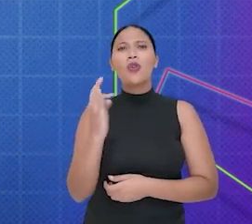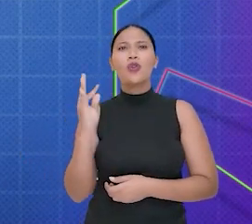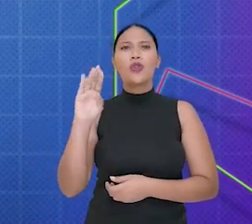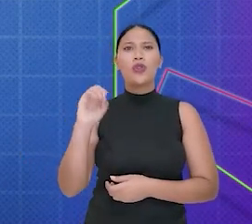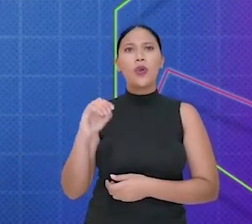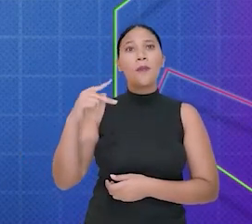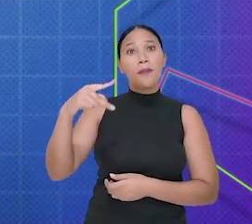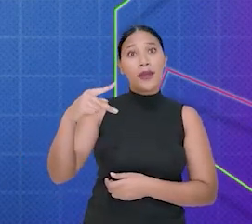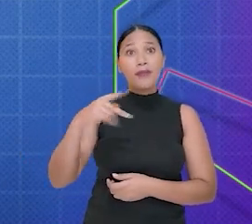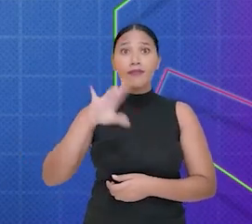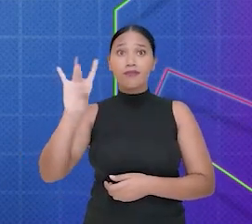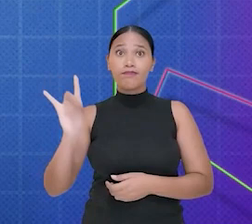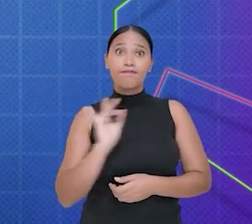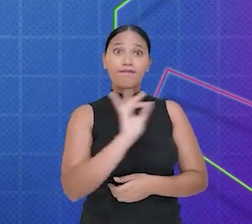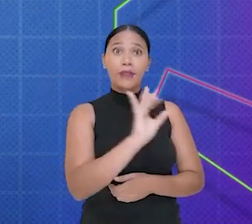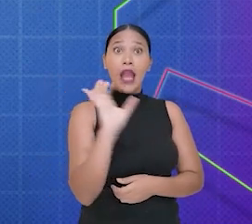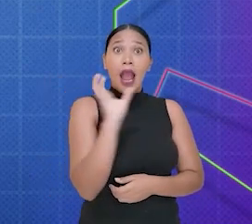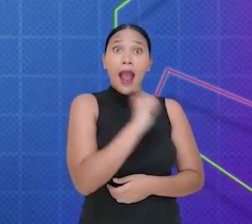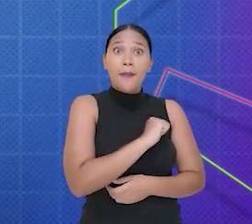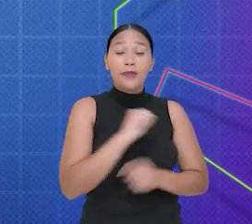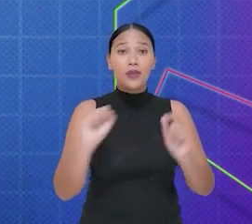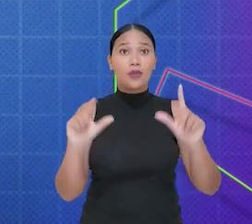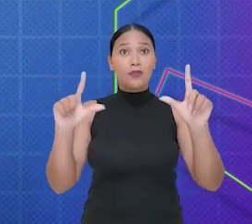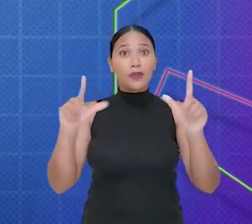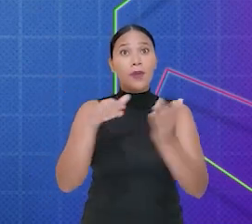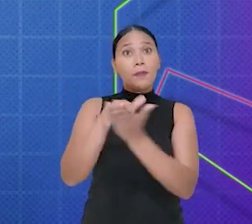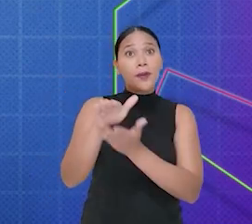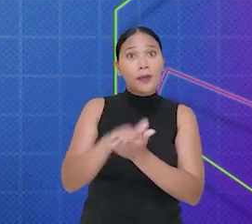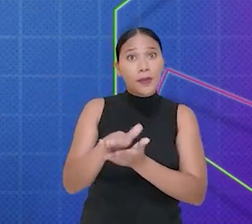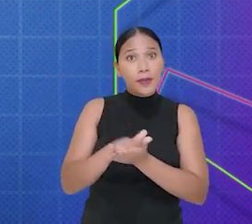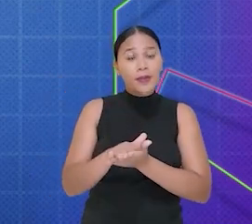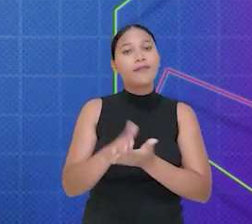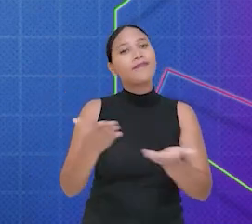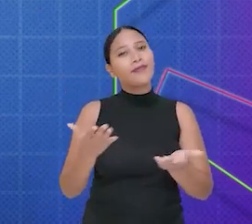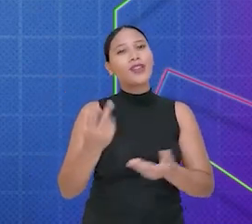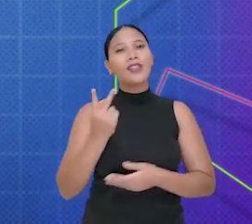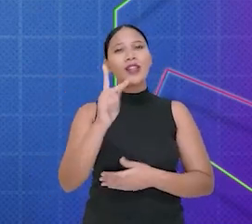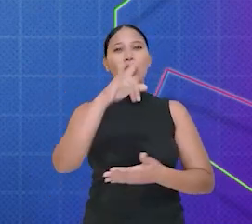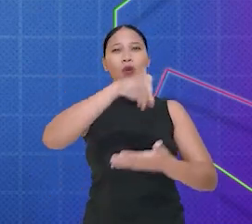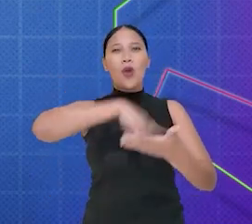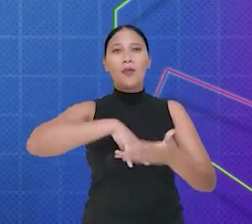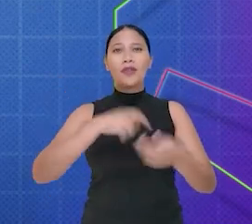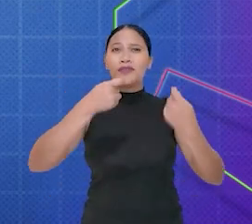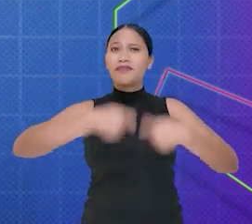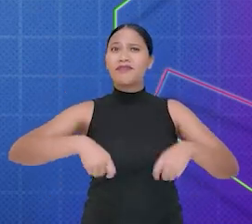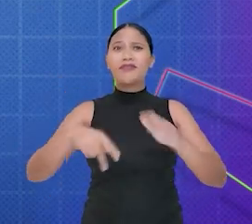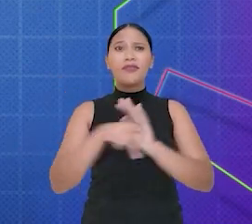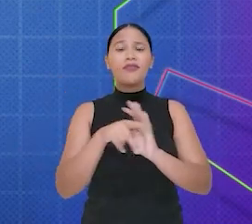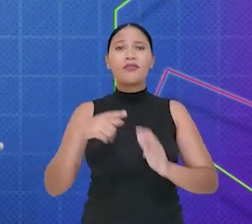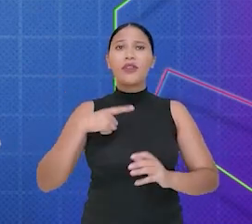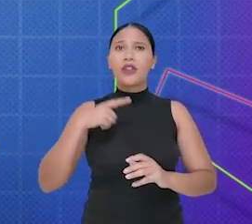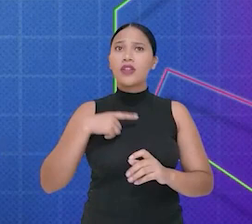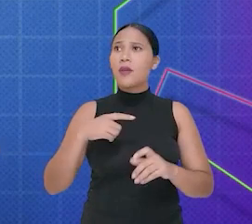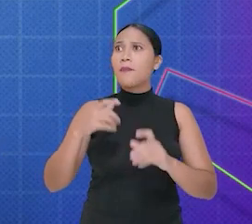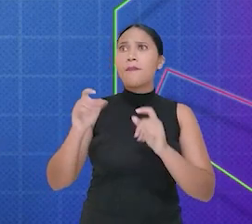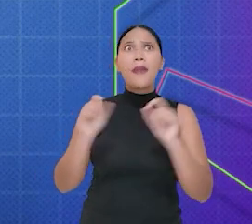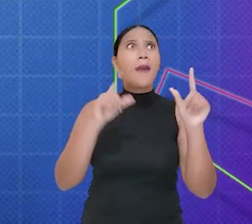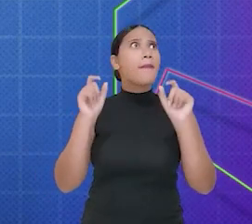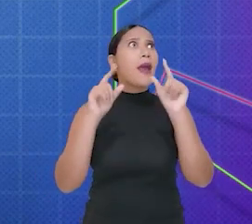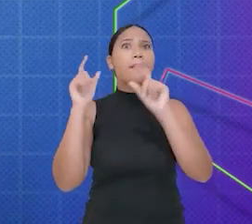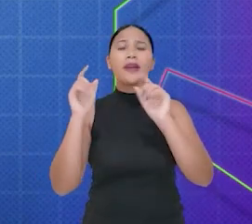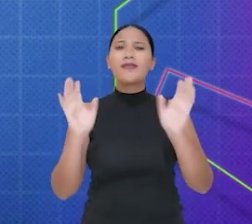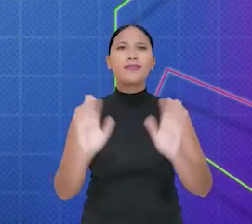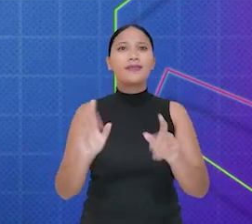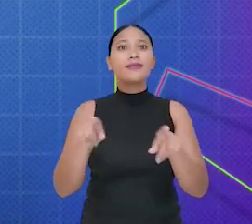o atalho de teclado Ctrl P para abrir rapidamente a janela de impressão e imprimir o documento sem a necessidade de navegar